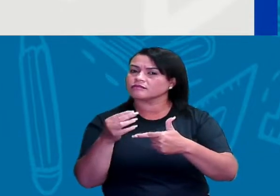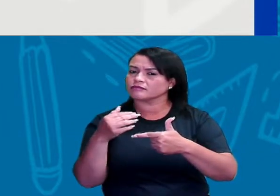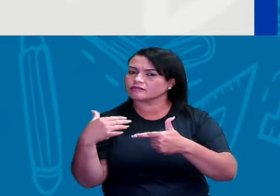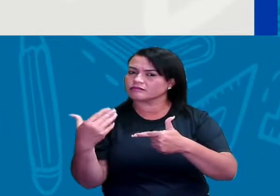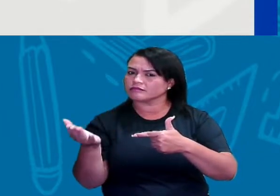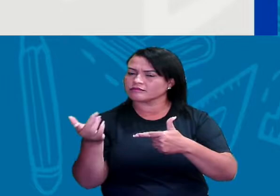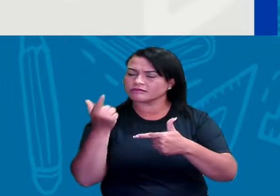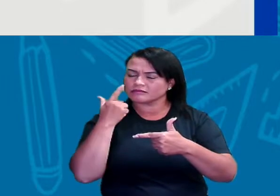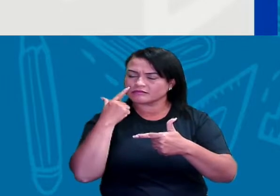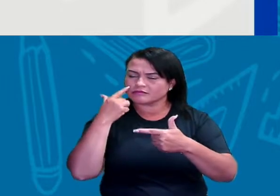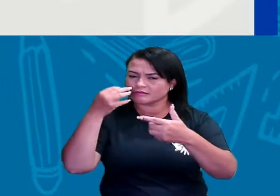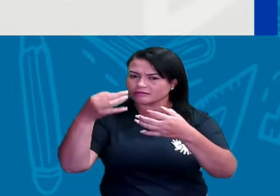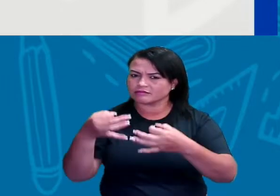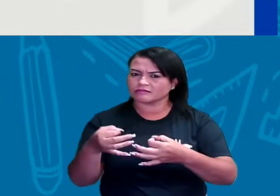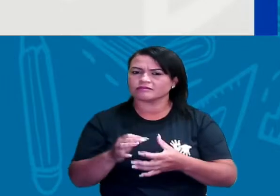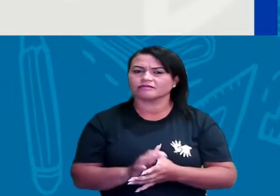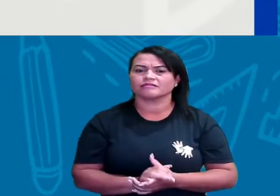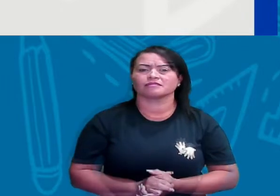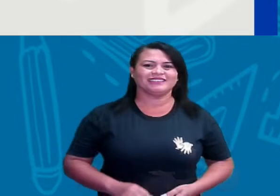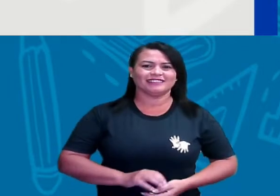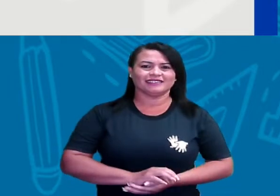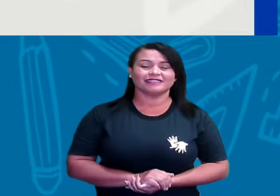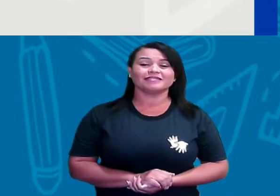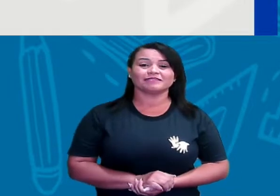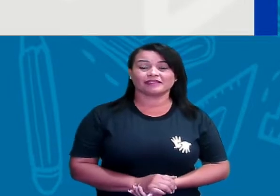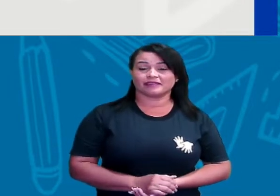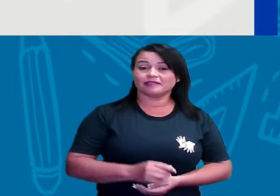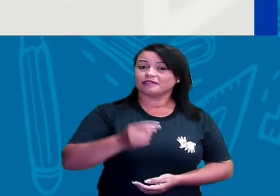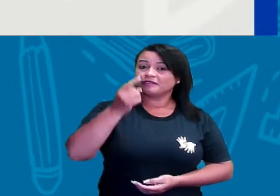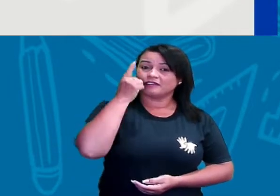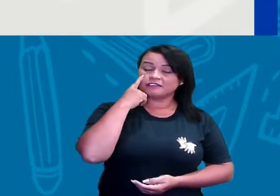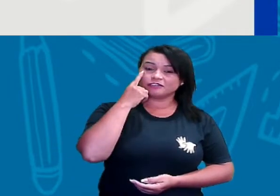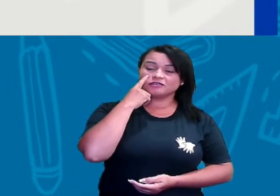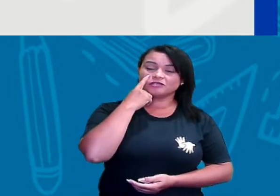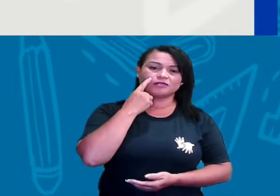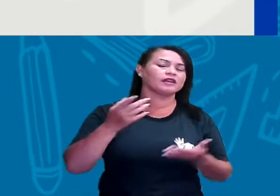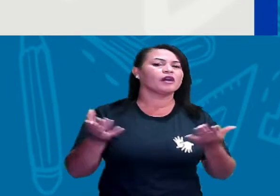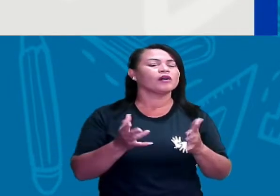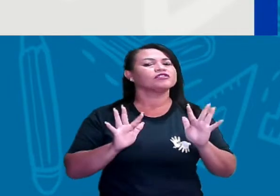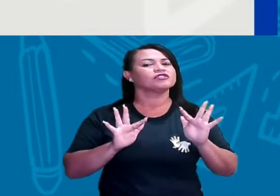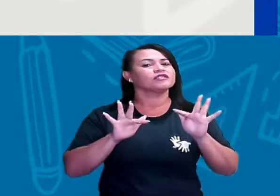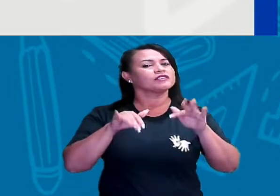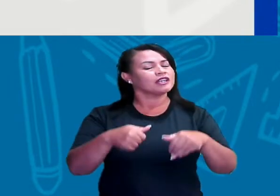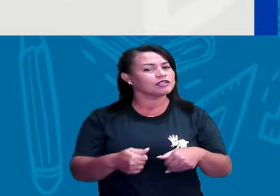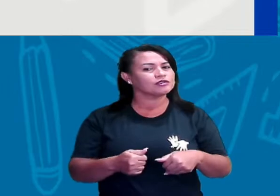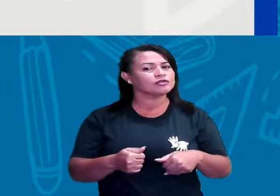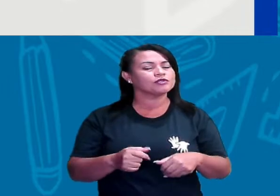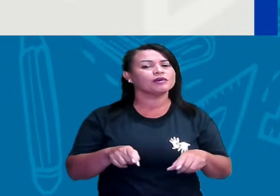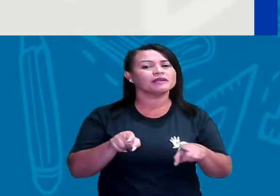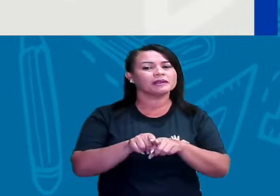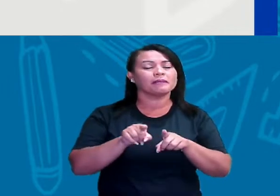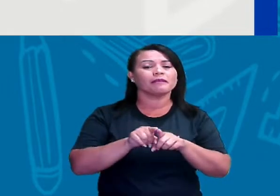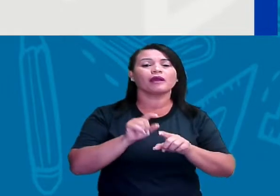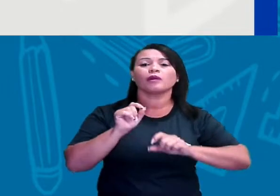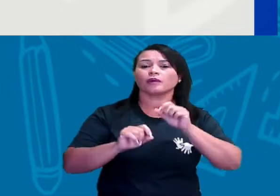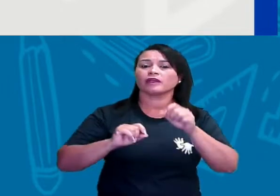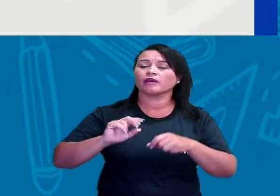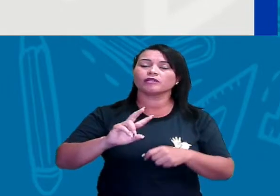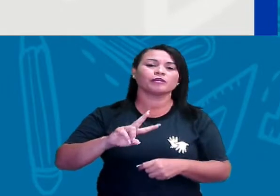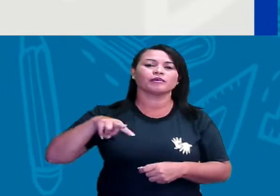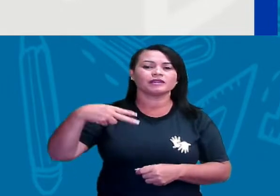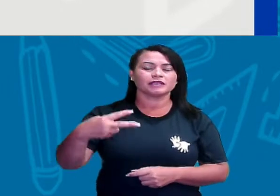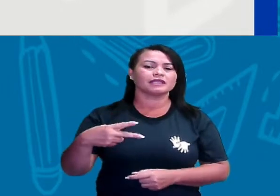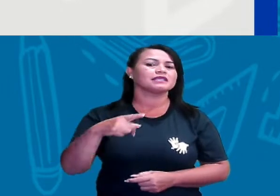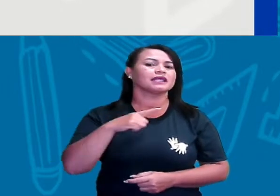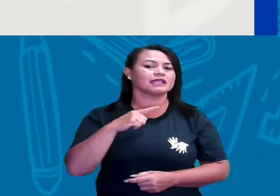bem certinho para vocês. Tá certo? Vê só, pessoal. E agora a gente terminou, né, o nosso assunto de potência, mas rapidinho, juntinho com ele, nós